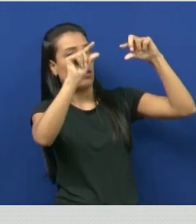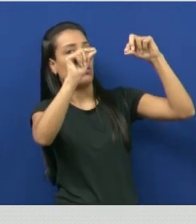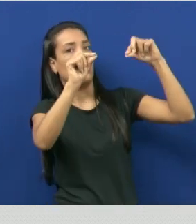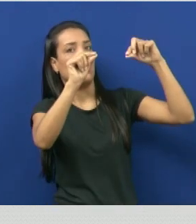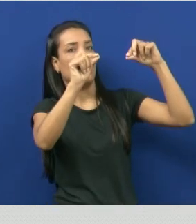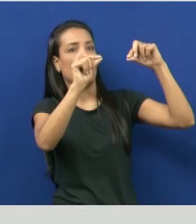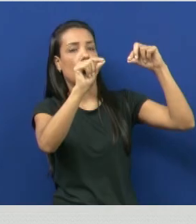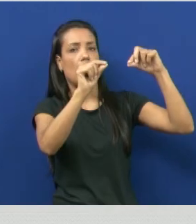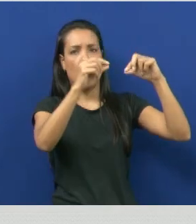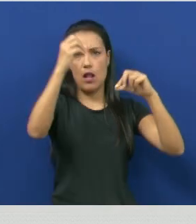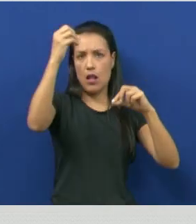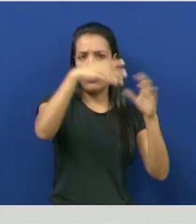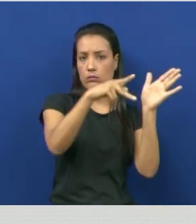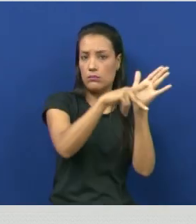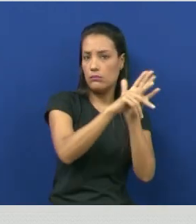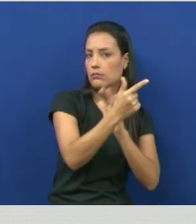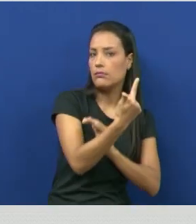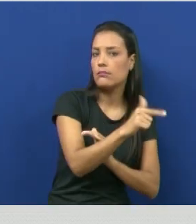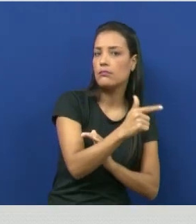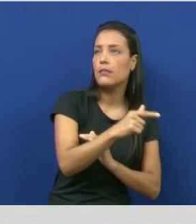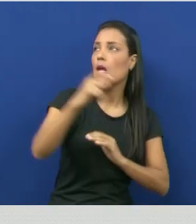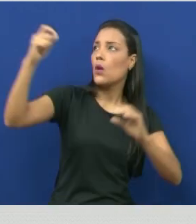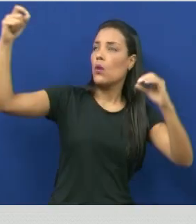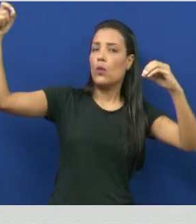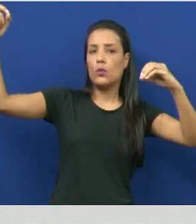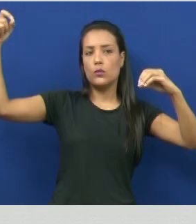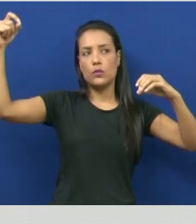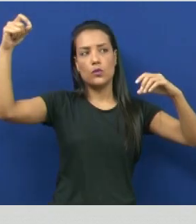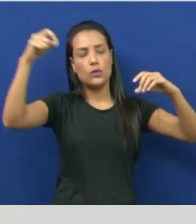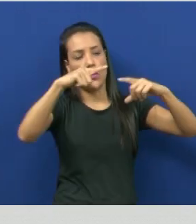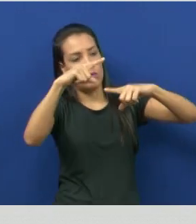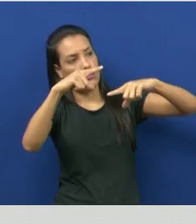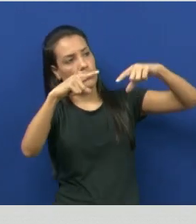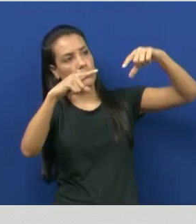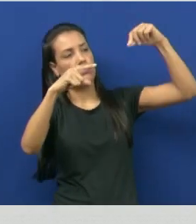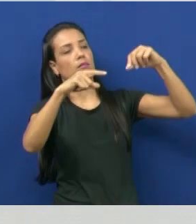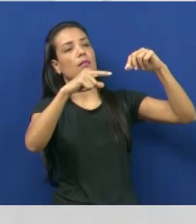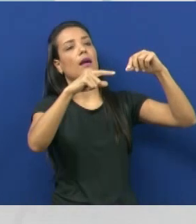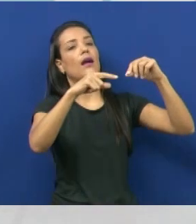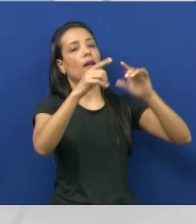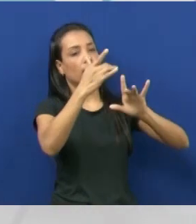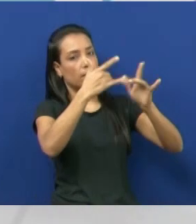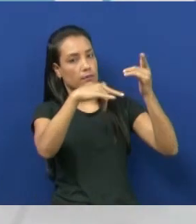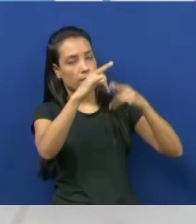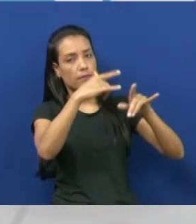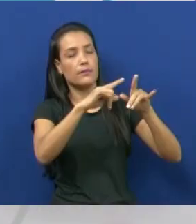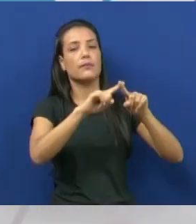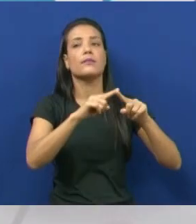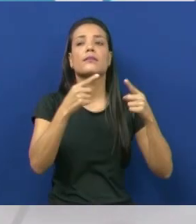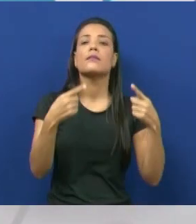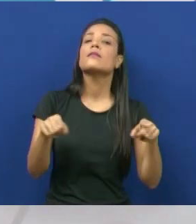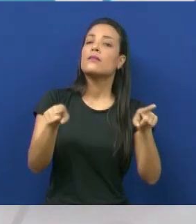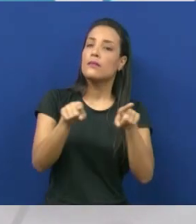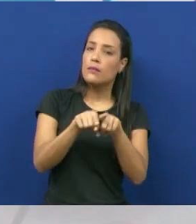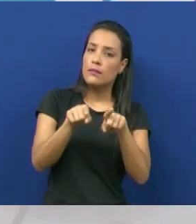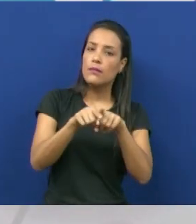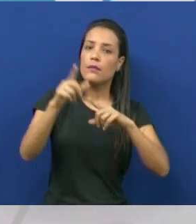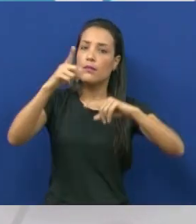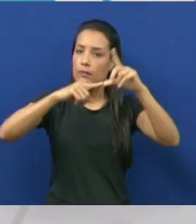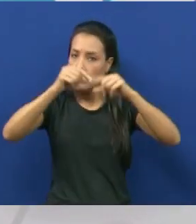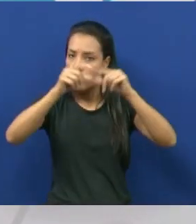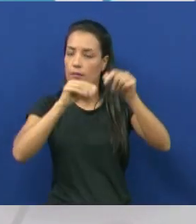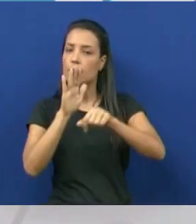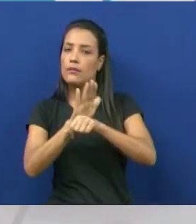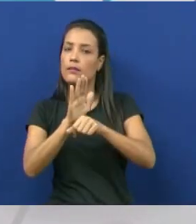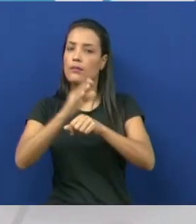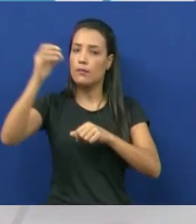exemplo também de astro iluminado são os planetas. Eles não têm sua própria luz e precisam das luzes das estrelas, tá?